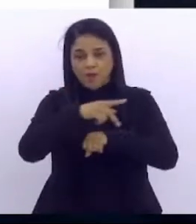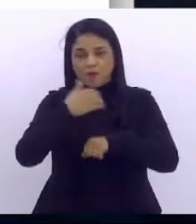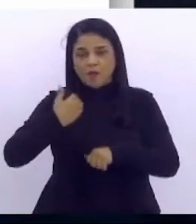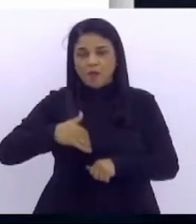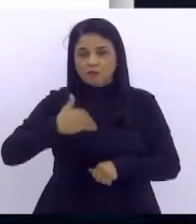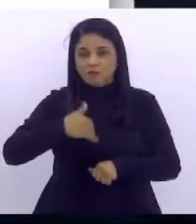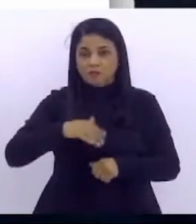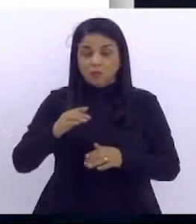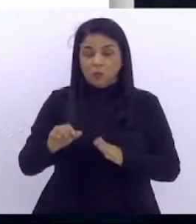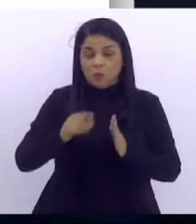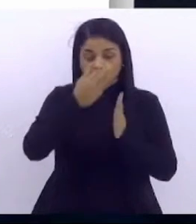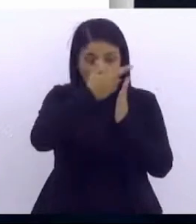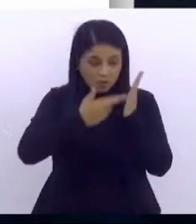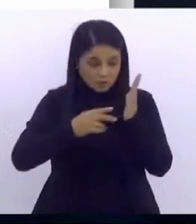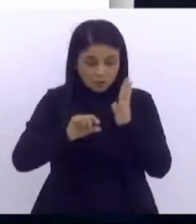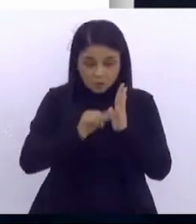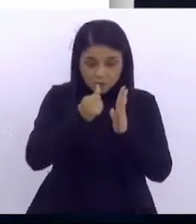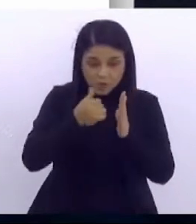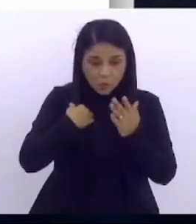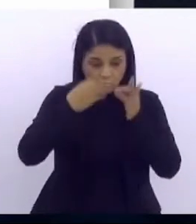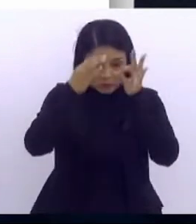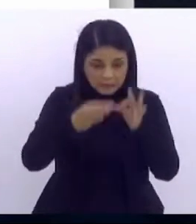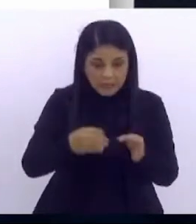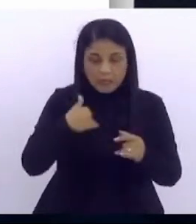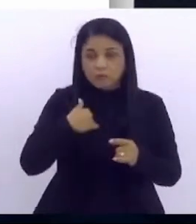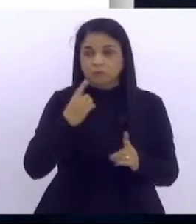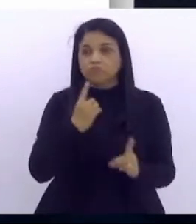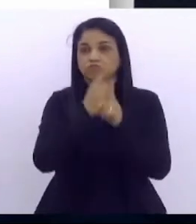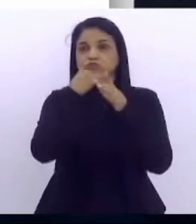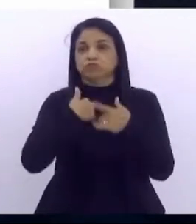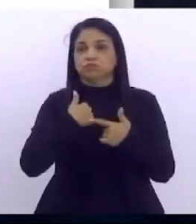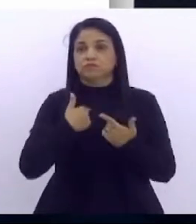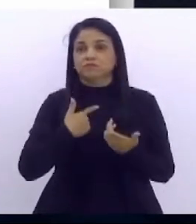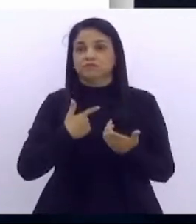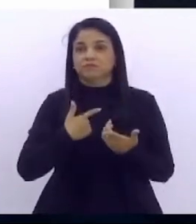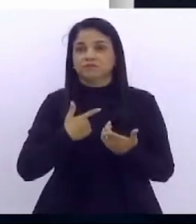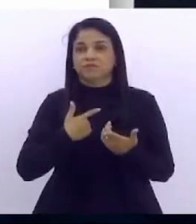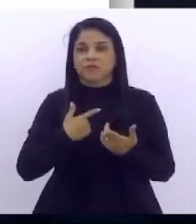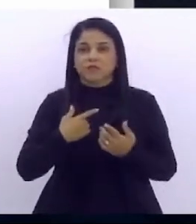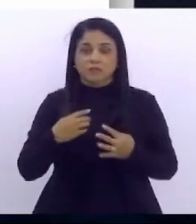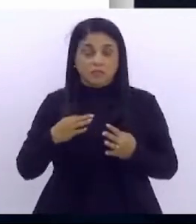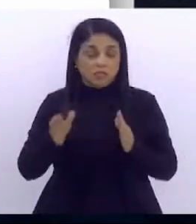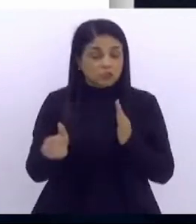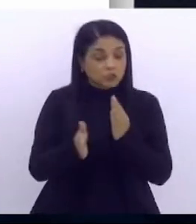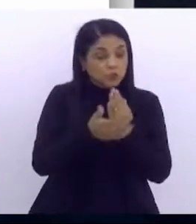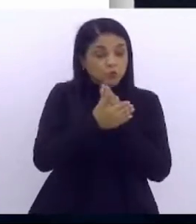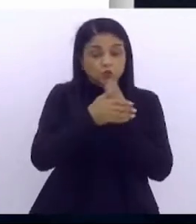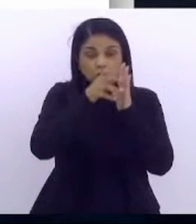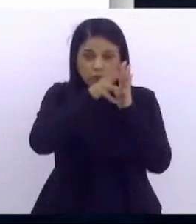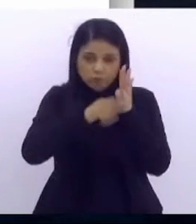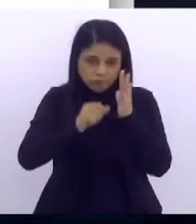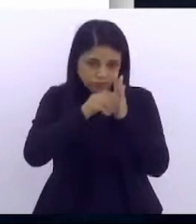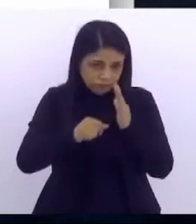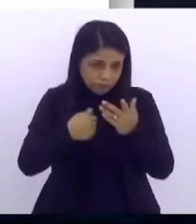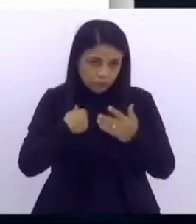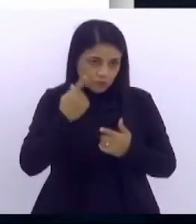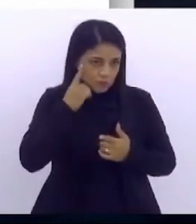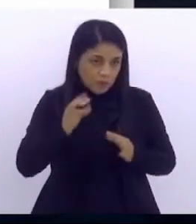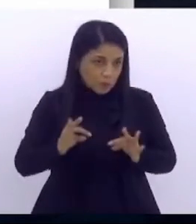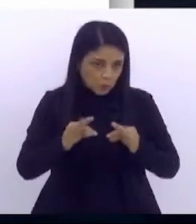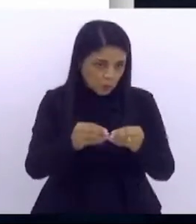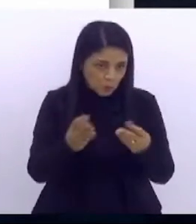Quando saiu o primeiro relatório, eu vi que eu estava certo. Provavelmente, não que eu esteja certo, porque é clandestino, não tem como saber, mas é o